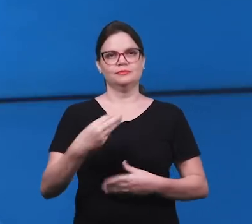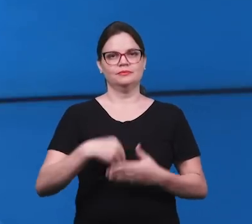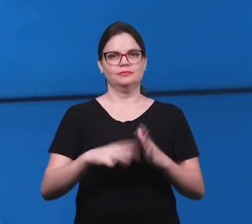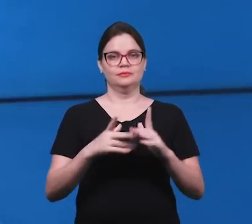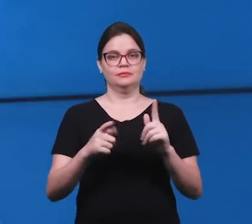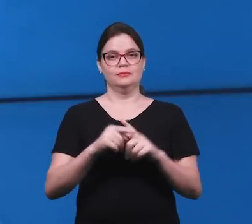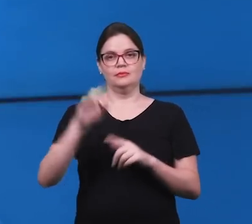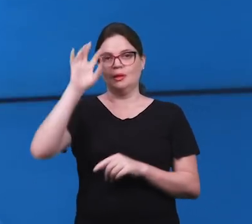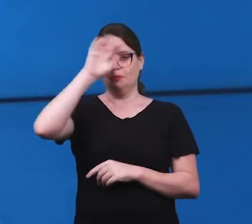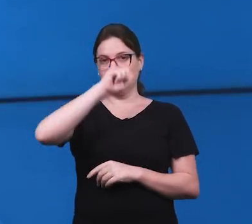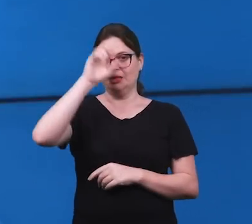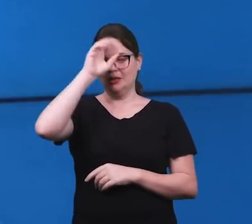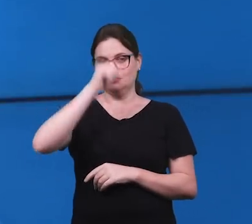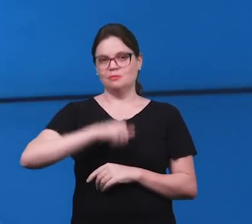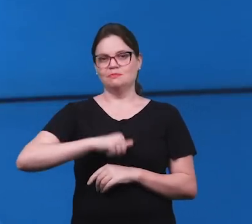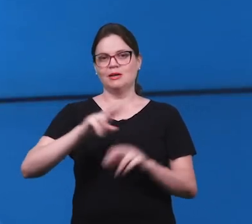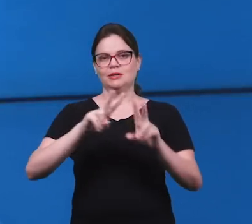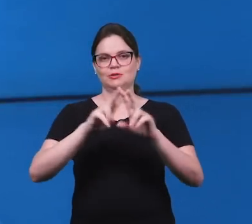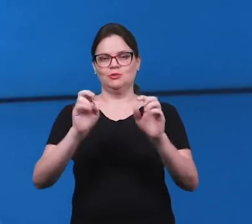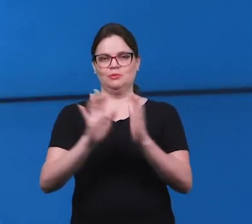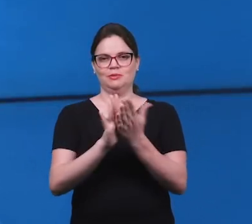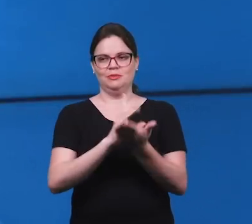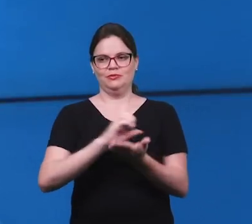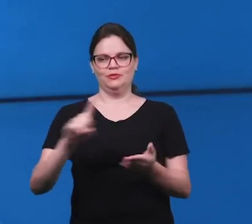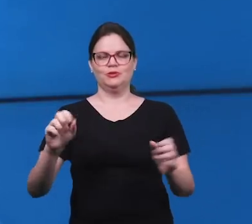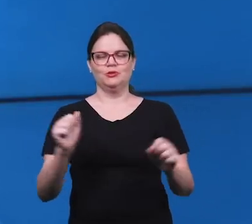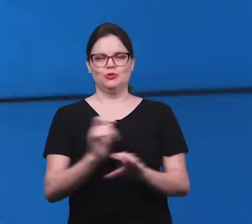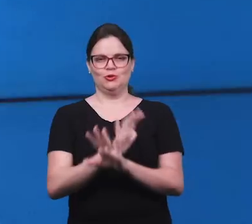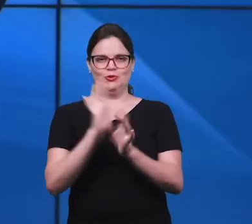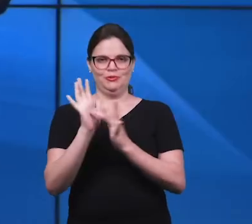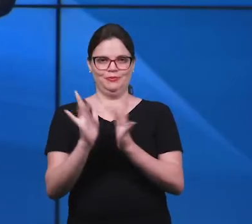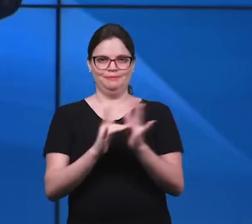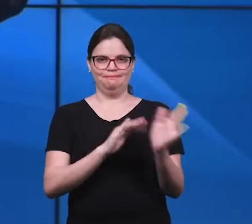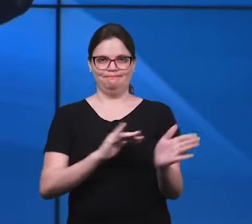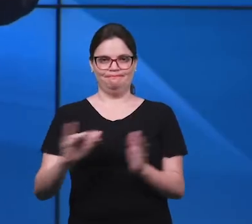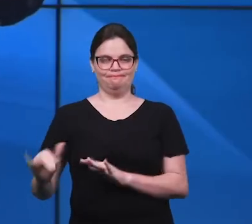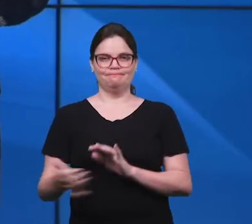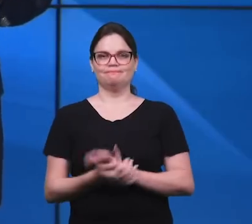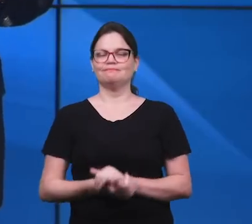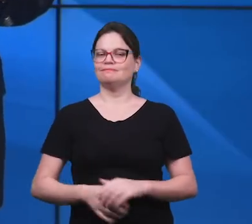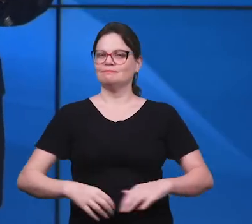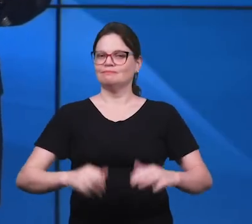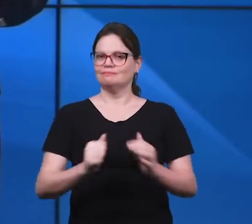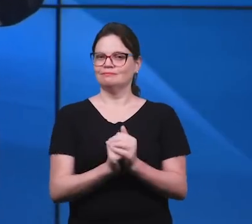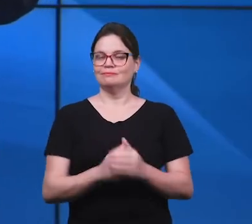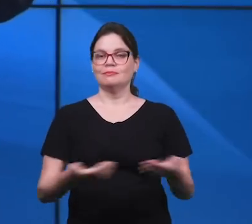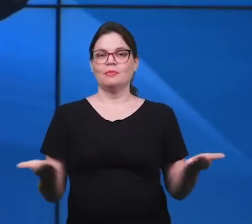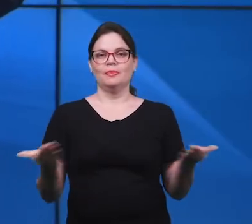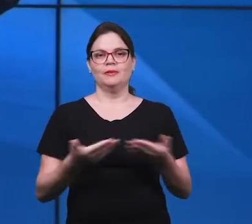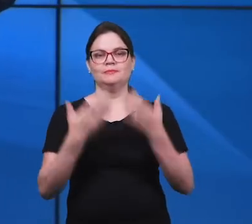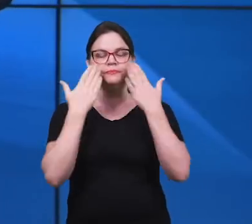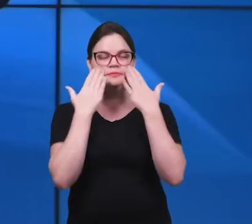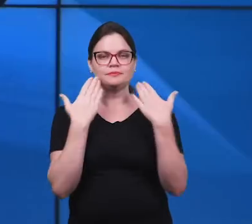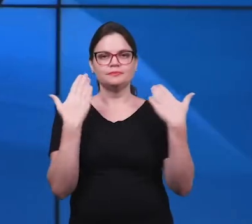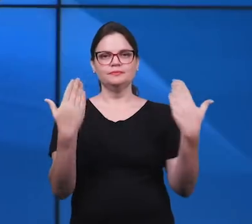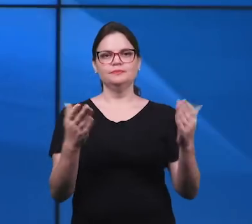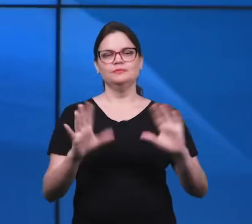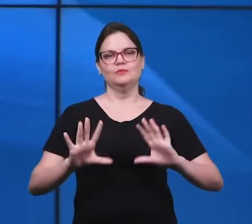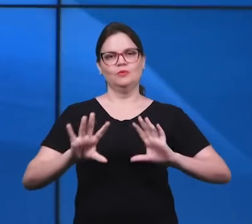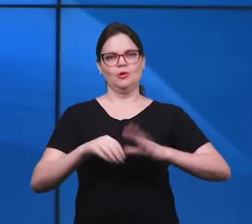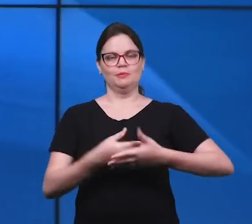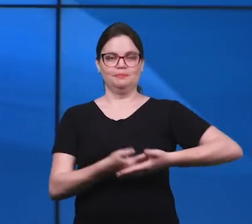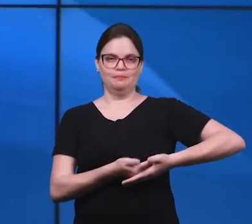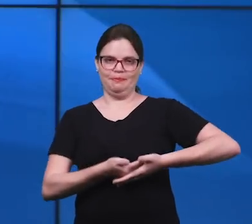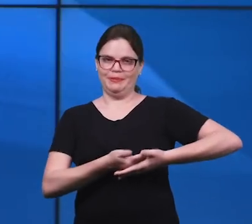igrejas, aprendendo a palavra do Senhor. Glória a Jesus. Amém, irmãos? Nós vamos agora a uma apresentação que é das